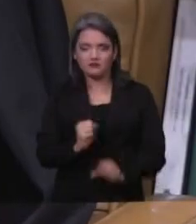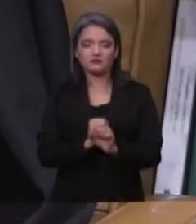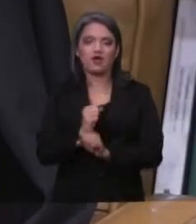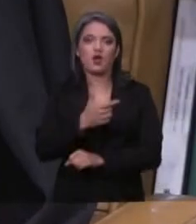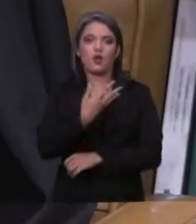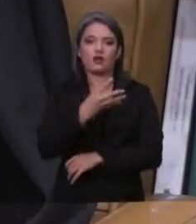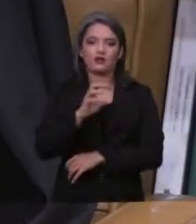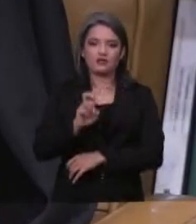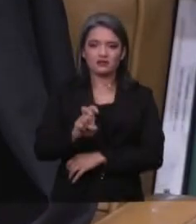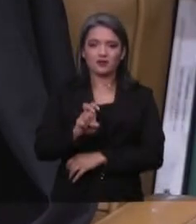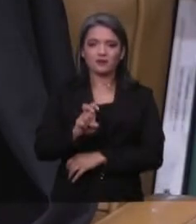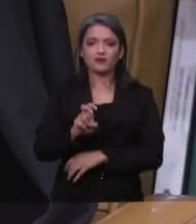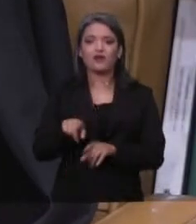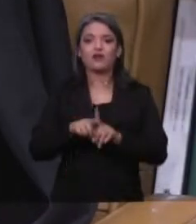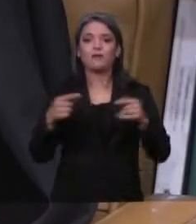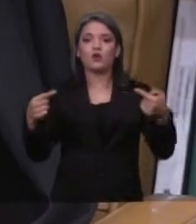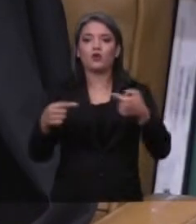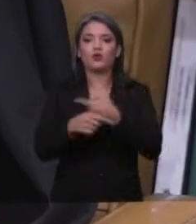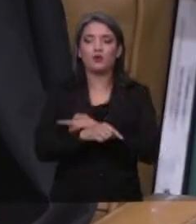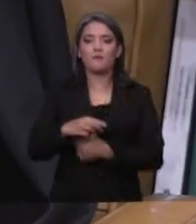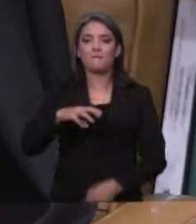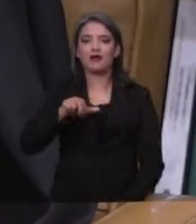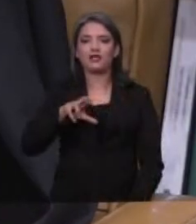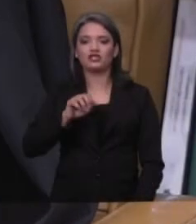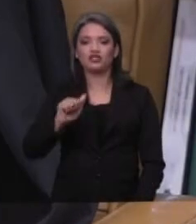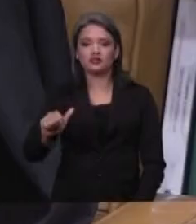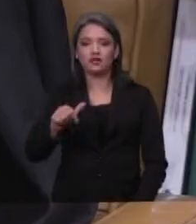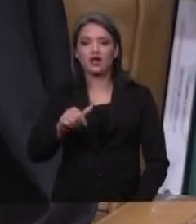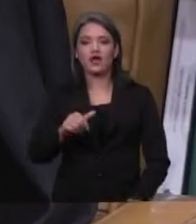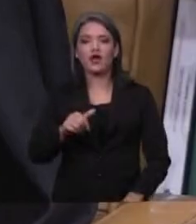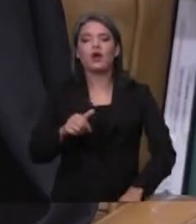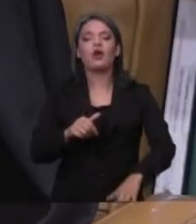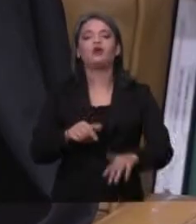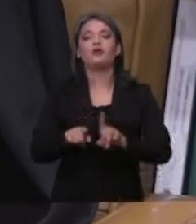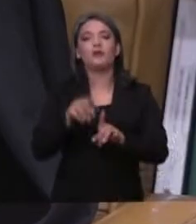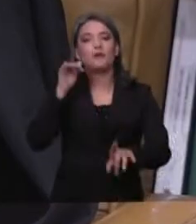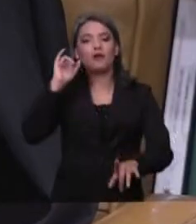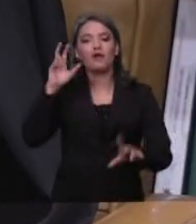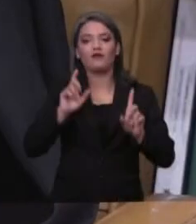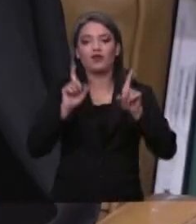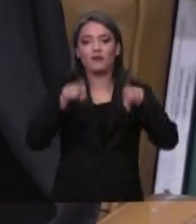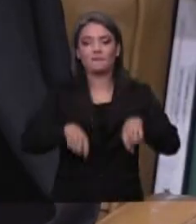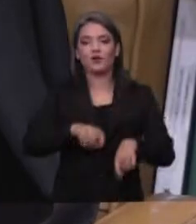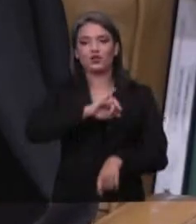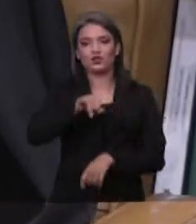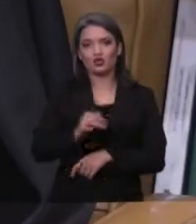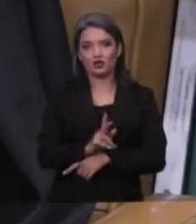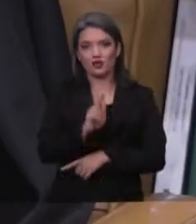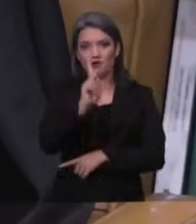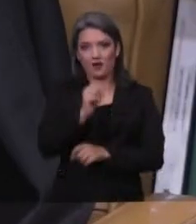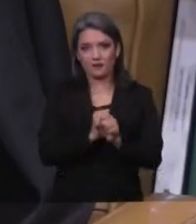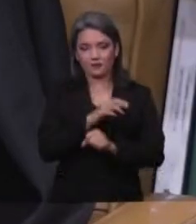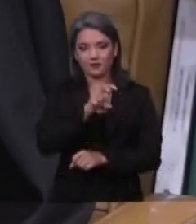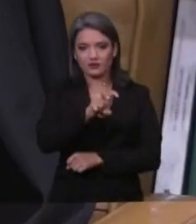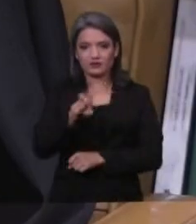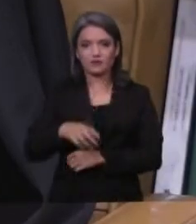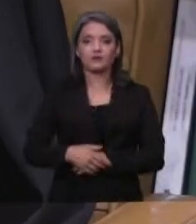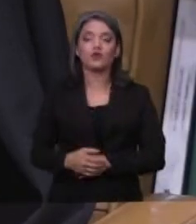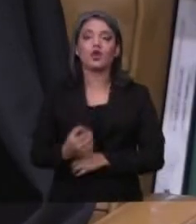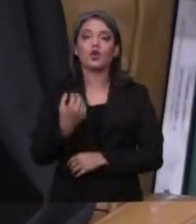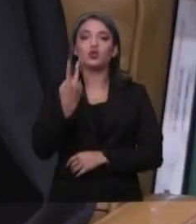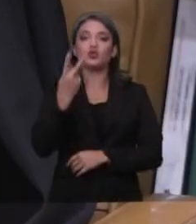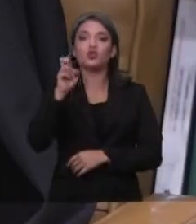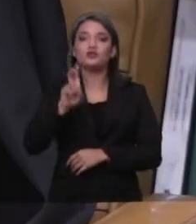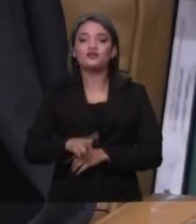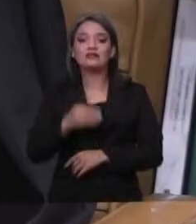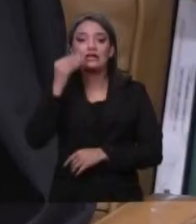Contra-golpe preventivo do Marechal Lott para assegurar a posse do Juscelino Kubitschek também, em 55. Duas tentativas de golpe